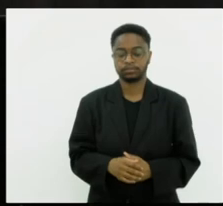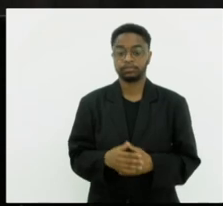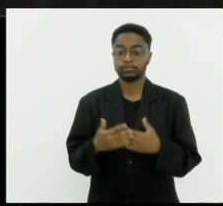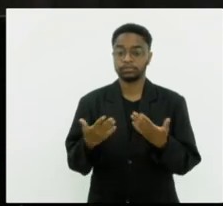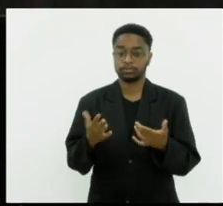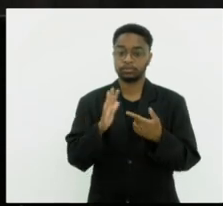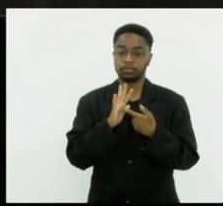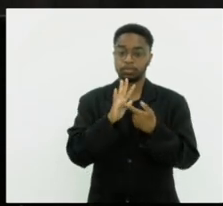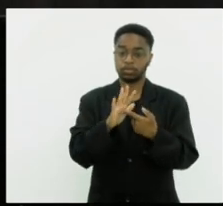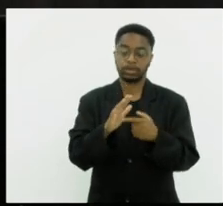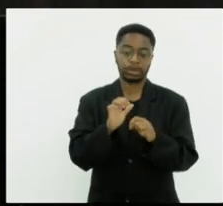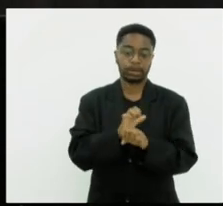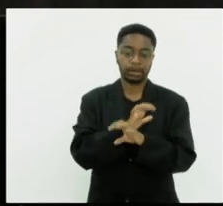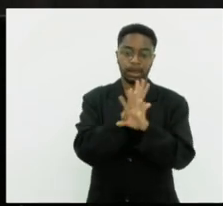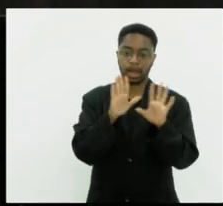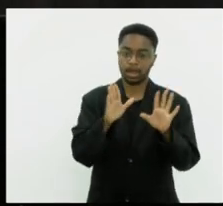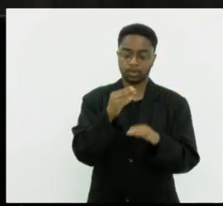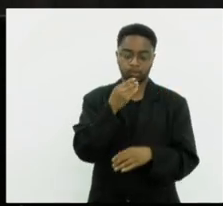e preciso